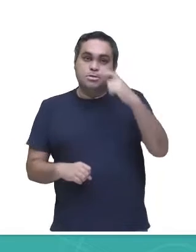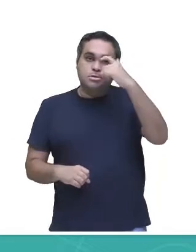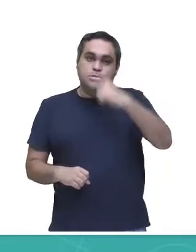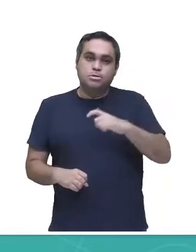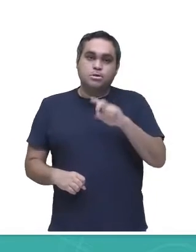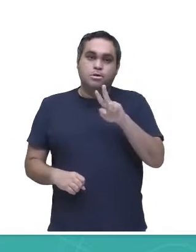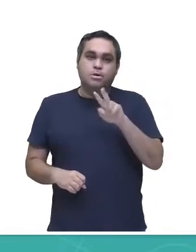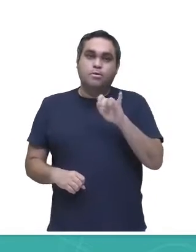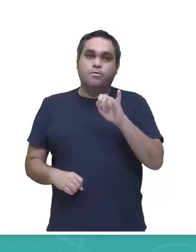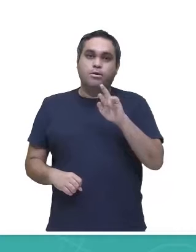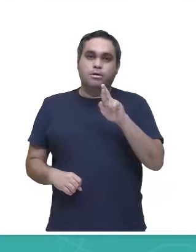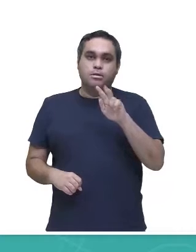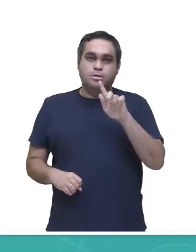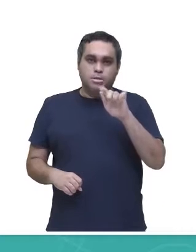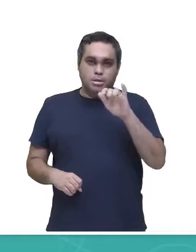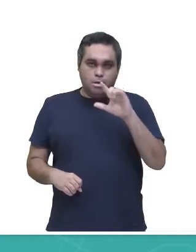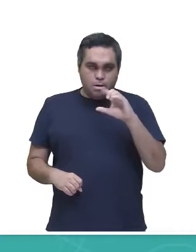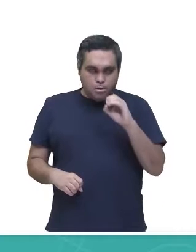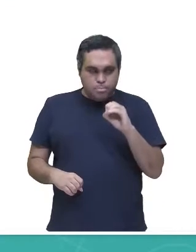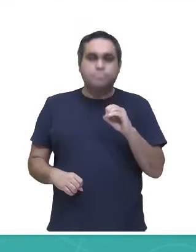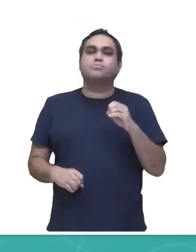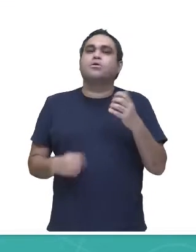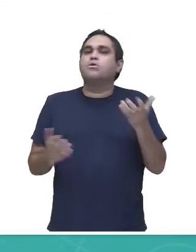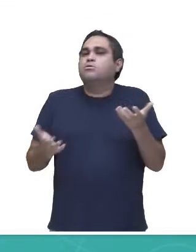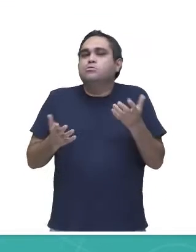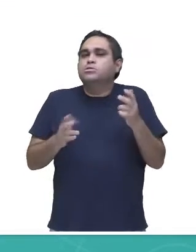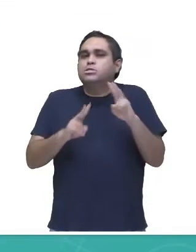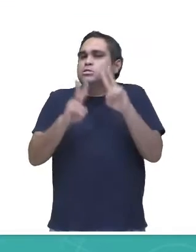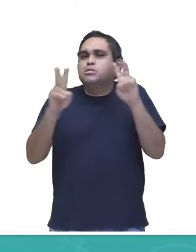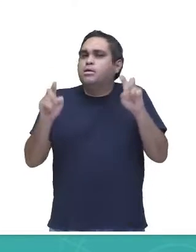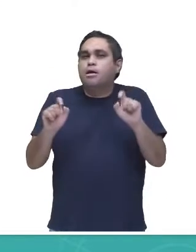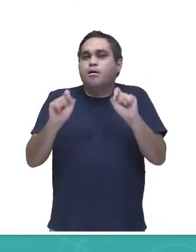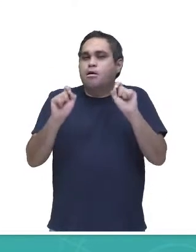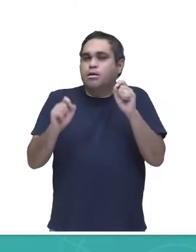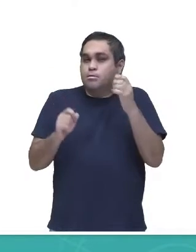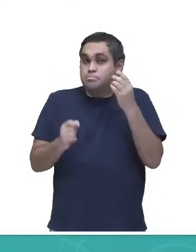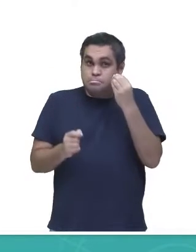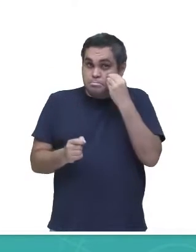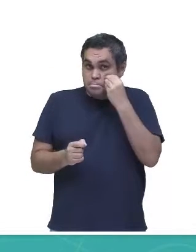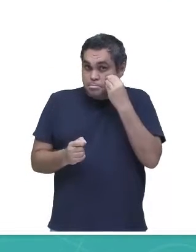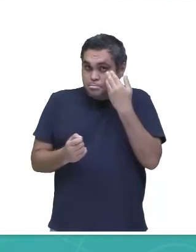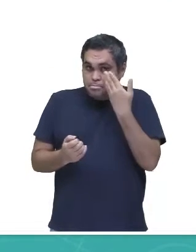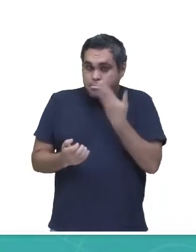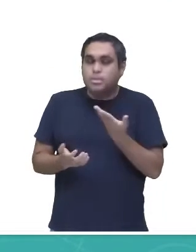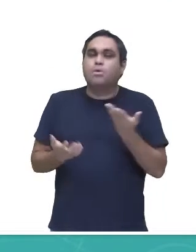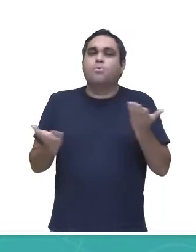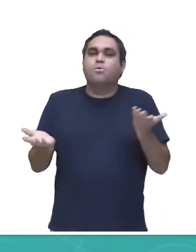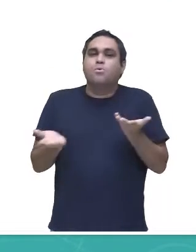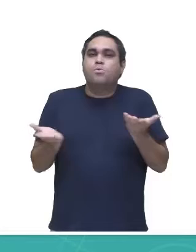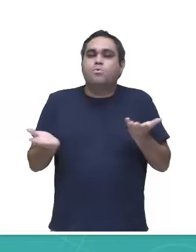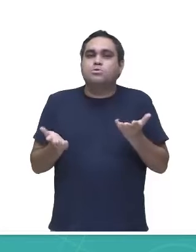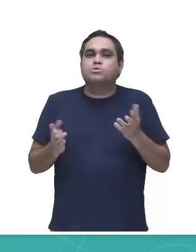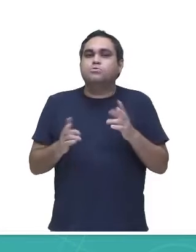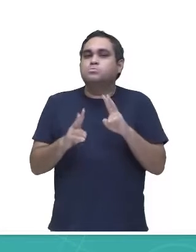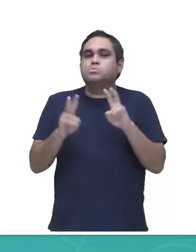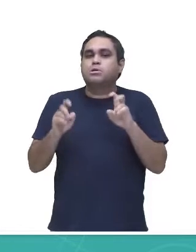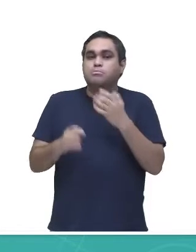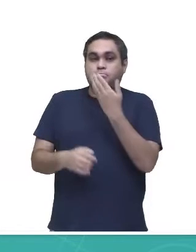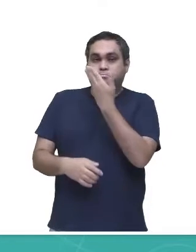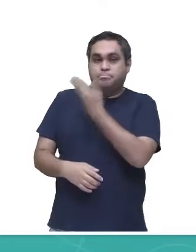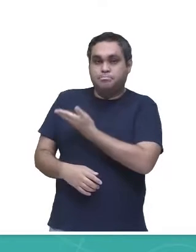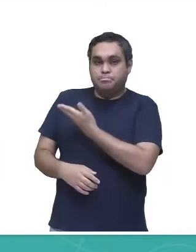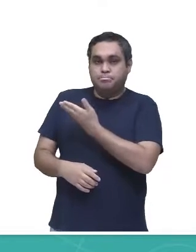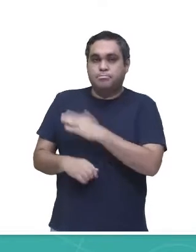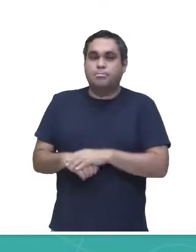agora a gente vai observar qual conteúdo nós vamos estudar na nossa aula de hoje. Então, hoje nós vamos estudar sobre a